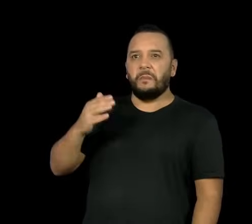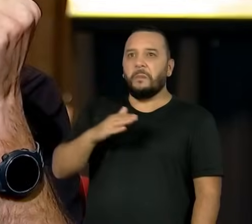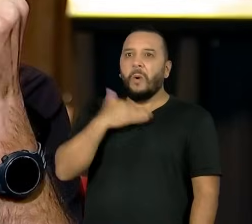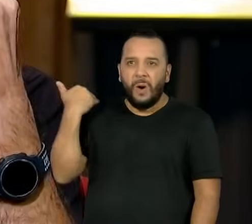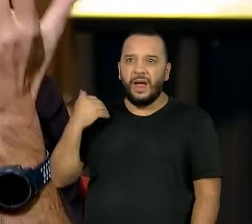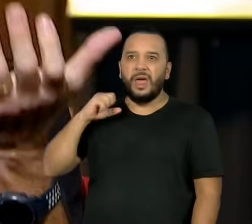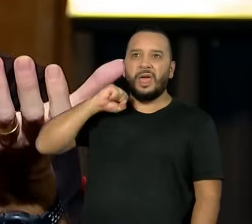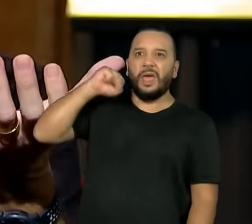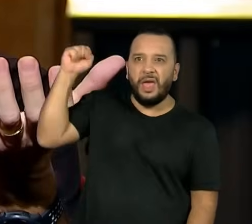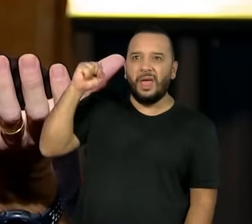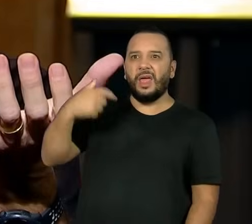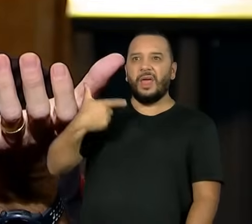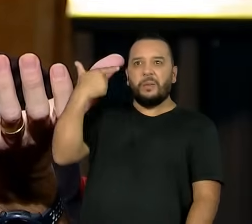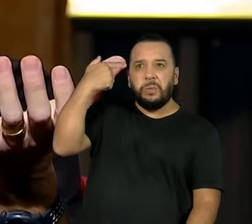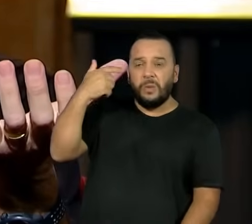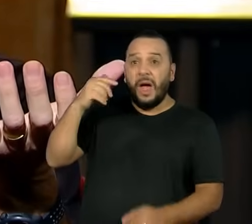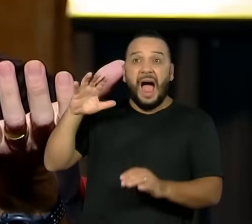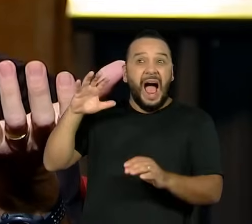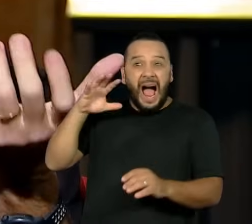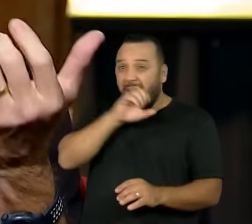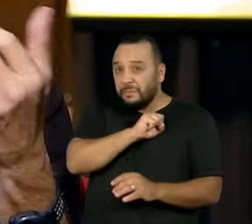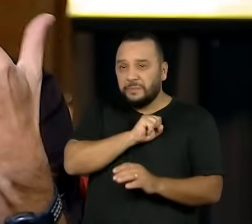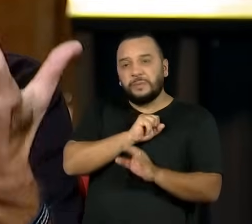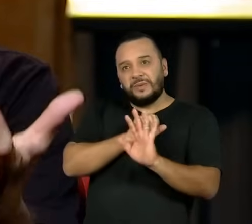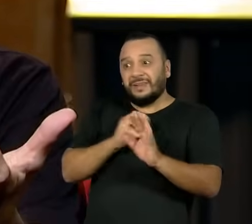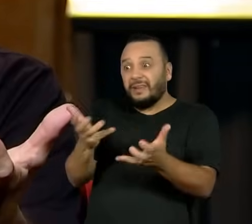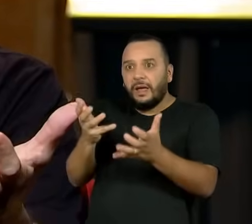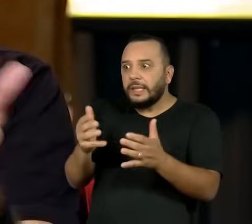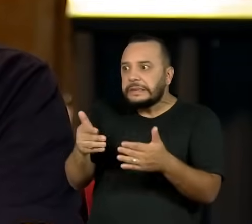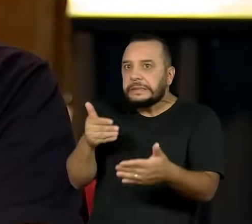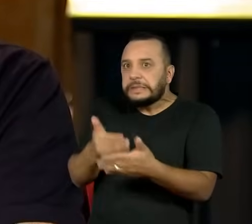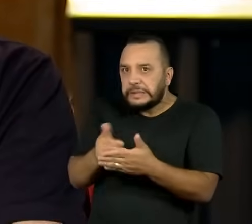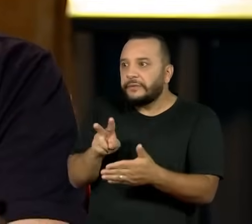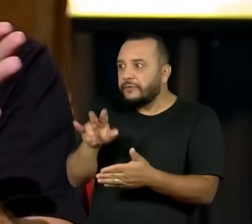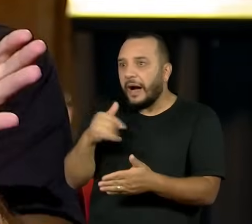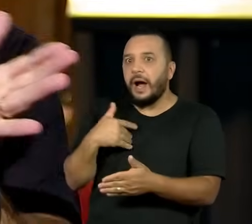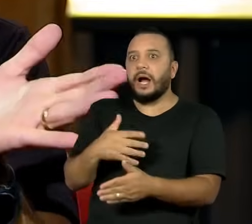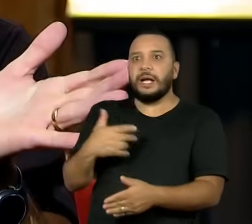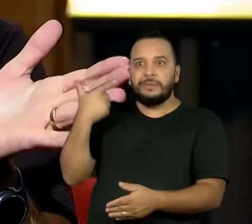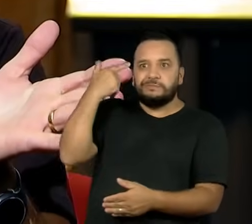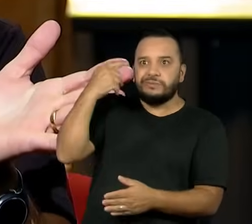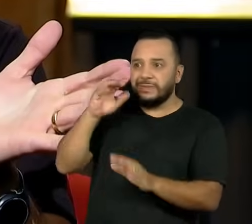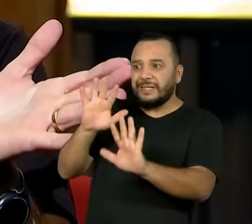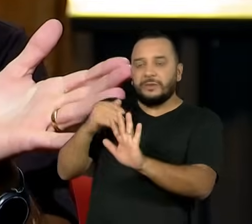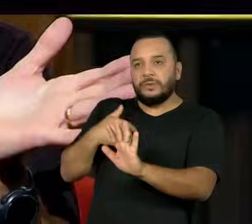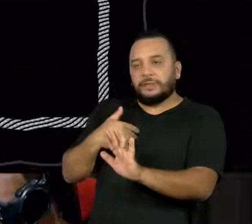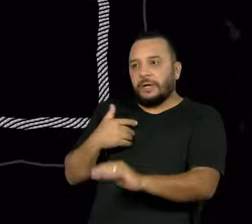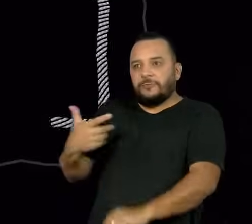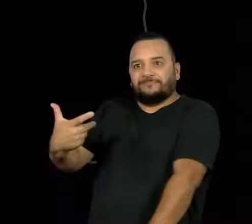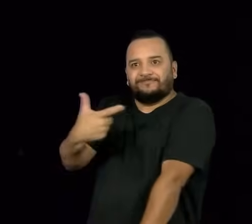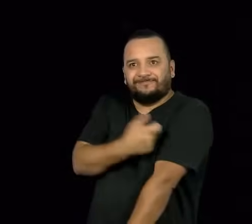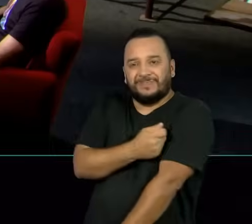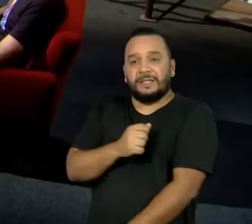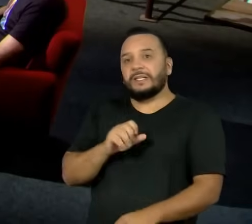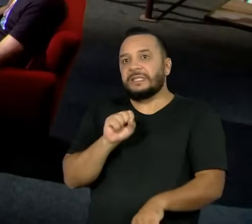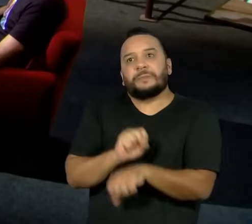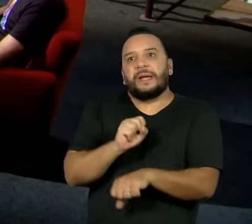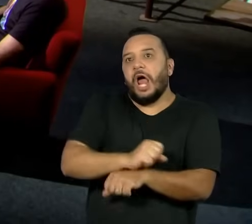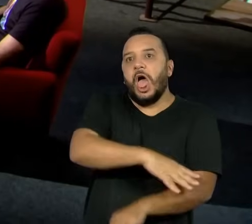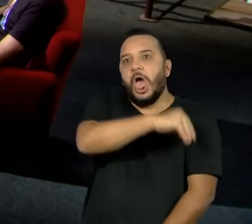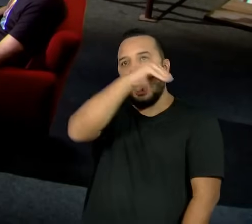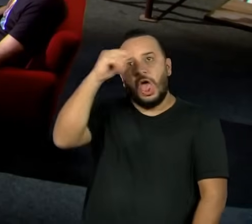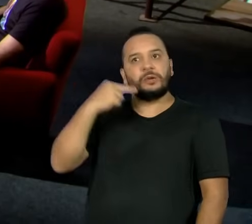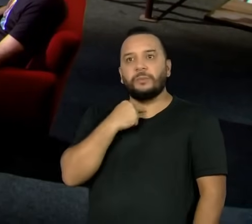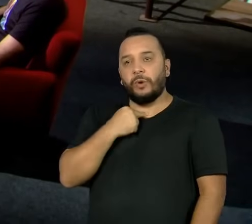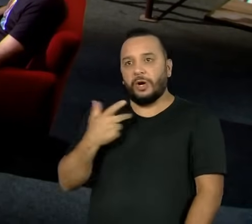Porque se você vai usar um antidepressivo clássico em um paciente que tem um risco suicida e o antidepressivo vai demorar 15 dias... Nós temos